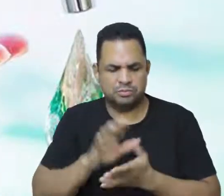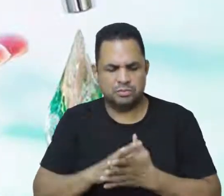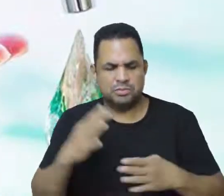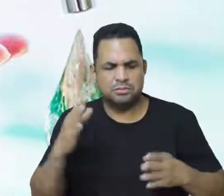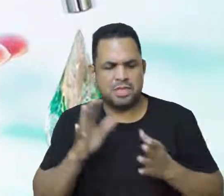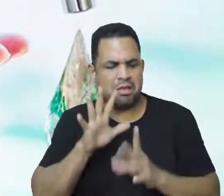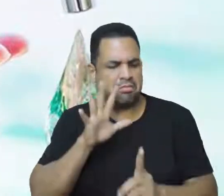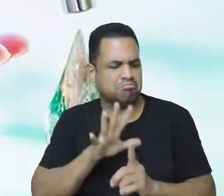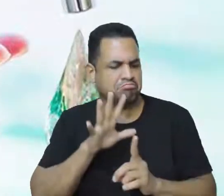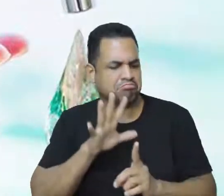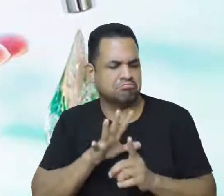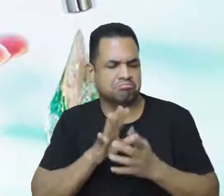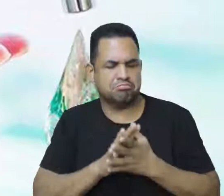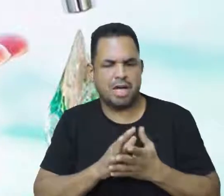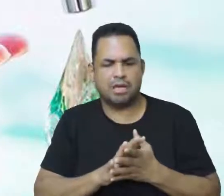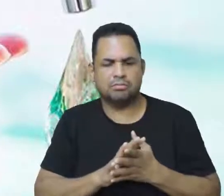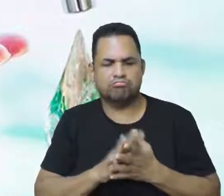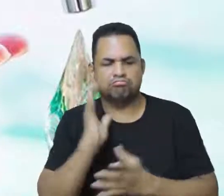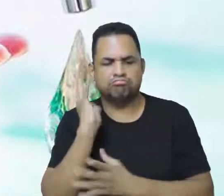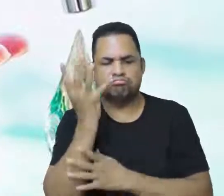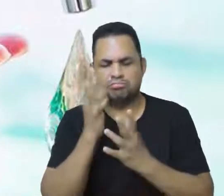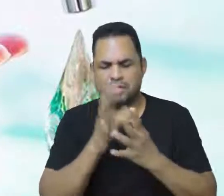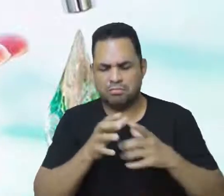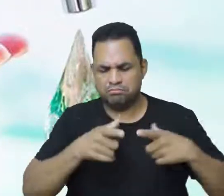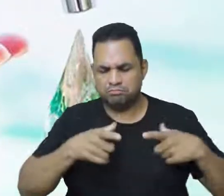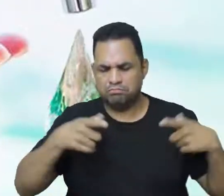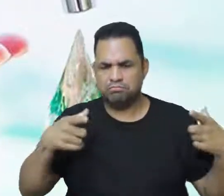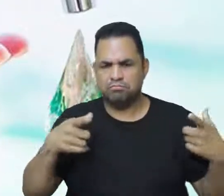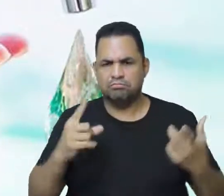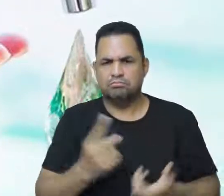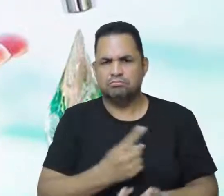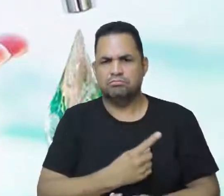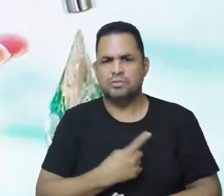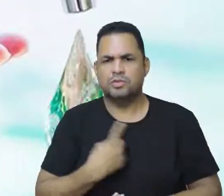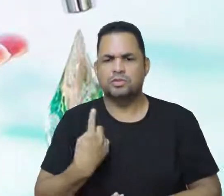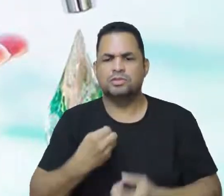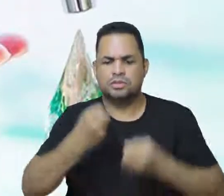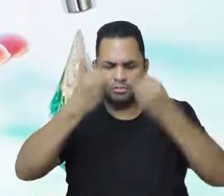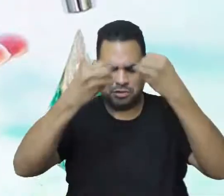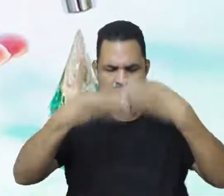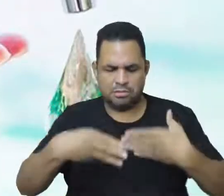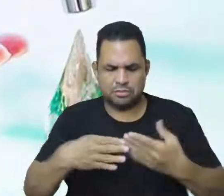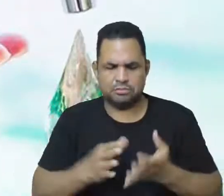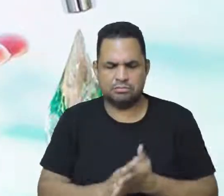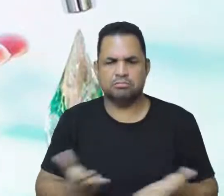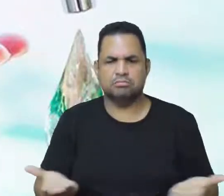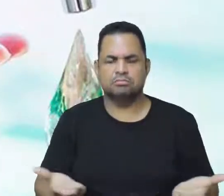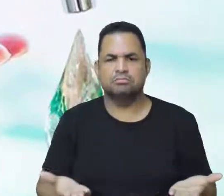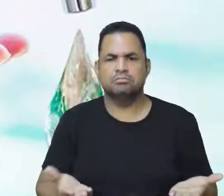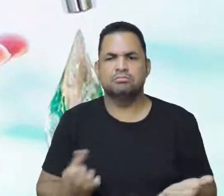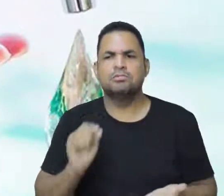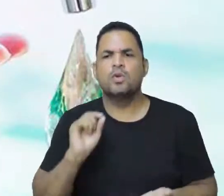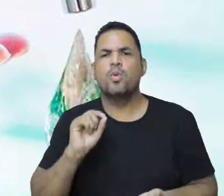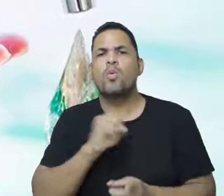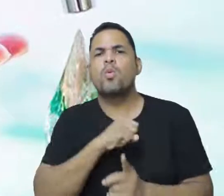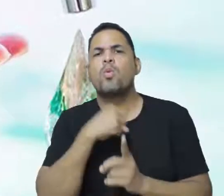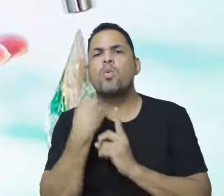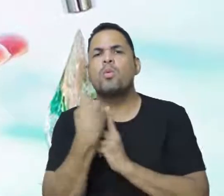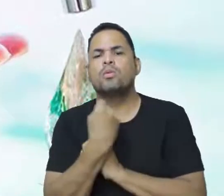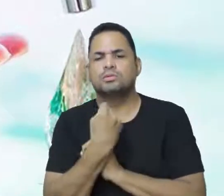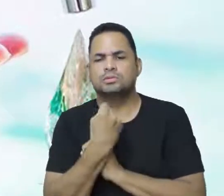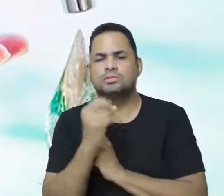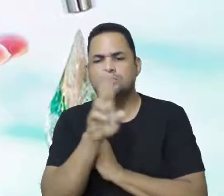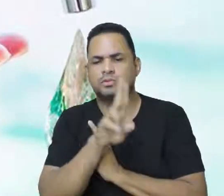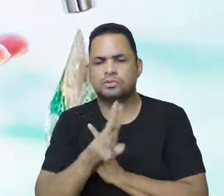impactos ambientais. Nesses nossos encontros, nós já falamos disso. O que é uma sociedade de consumo?